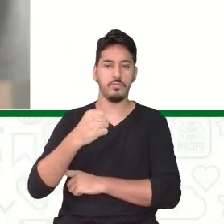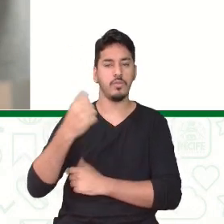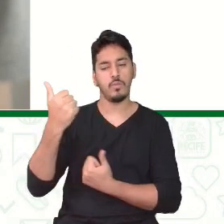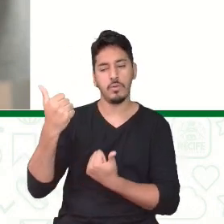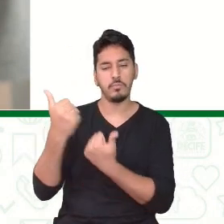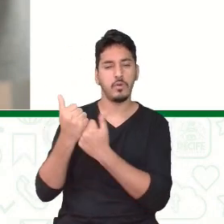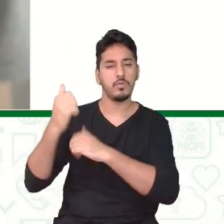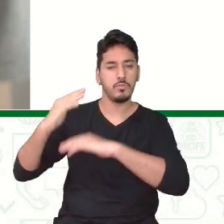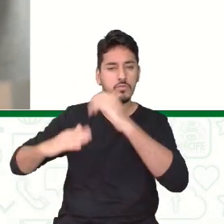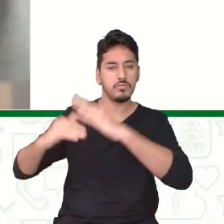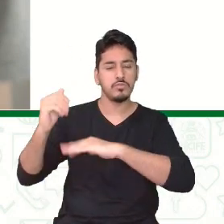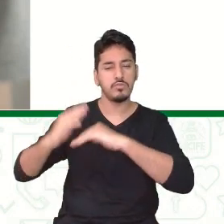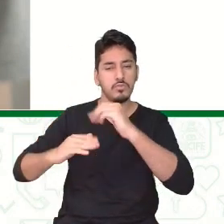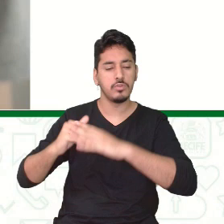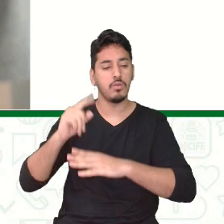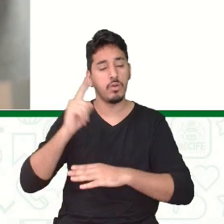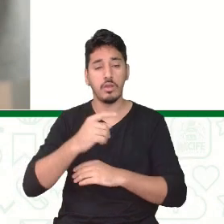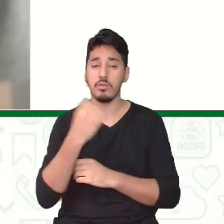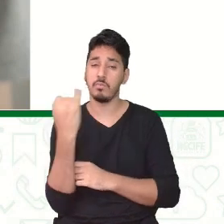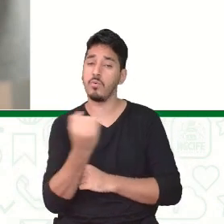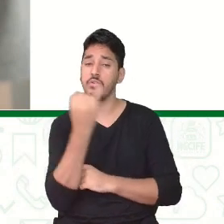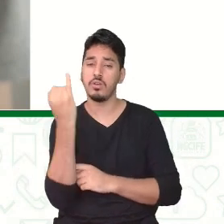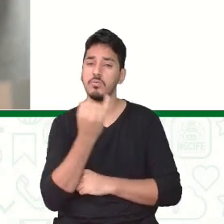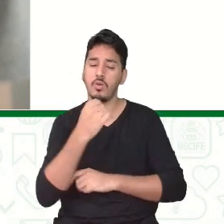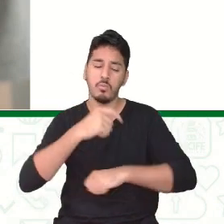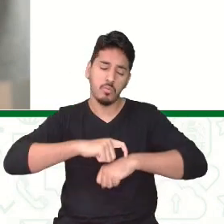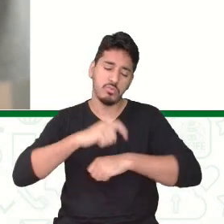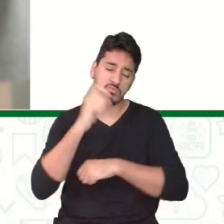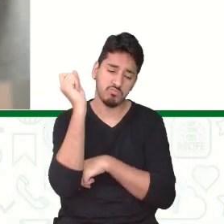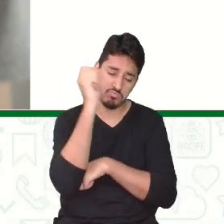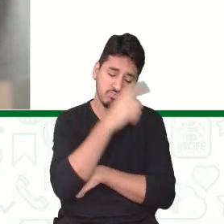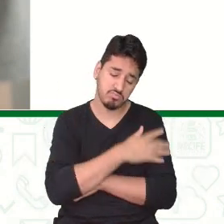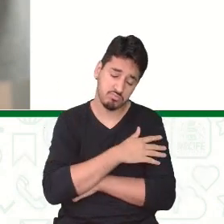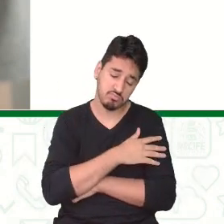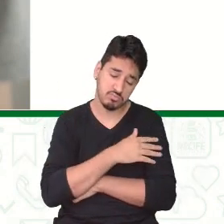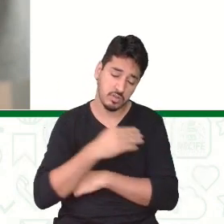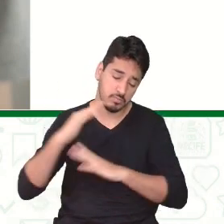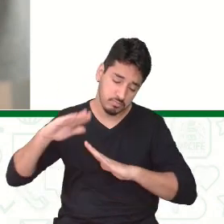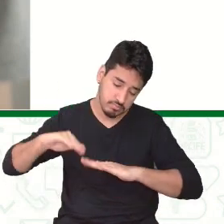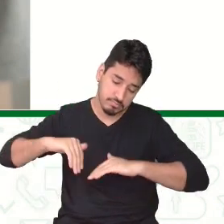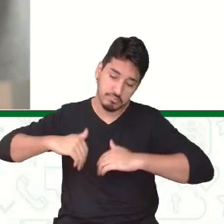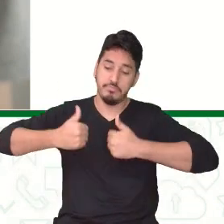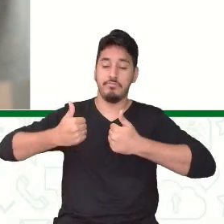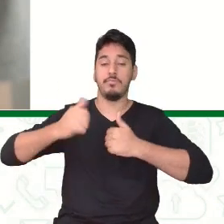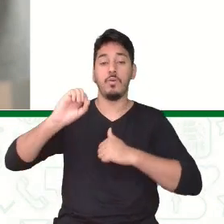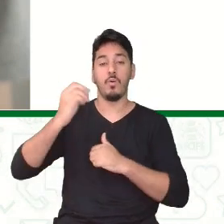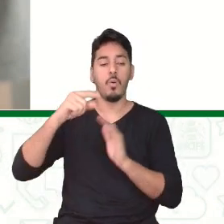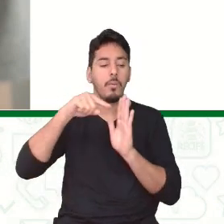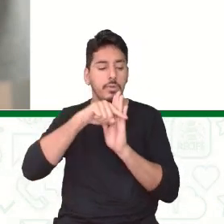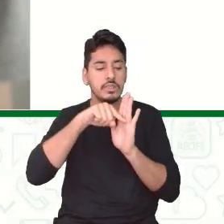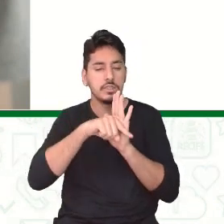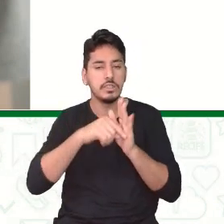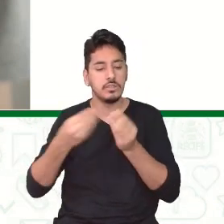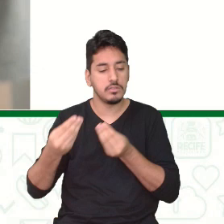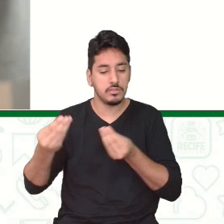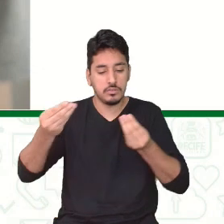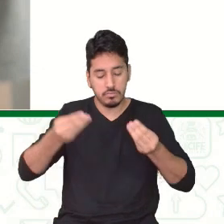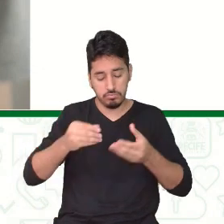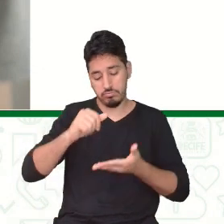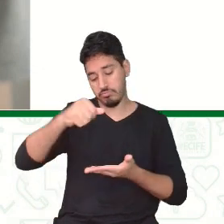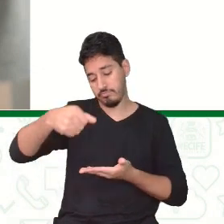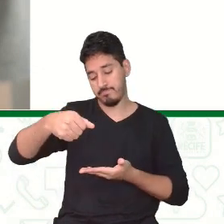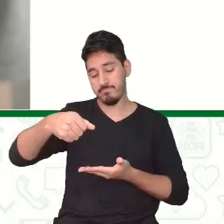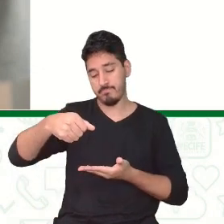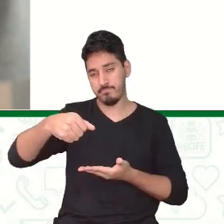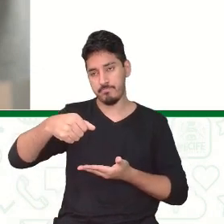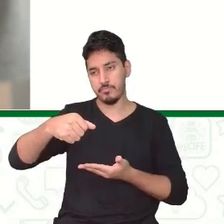ser muito importante para superar uma fase difícil ou receber um diagnóstico correto para um tratamento efetivo. Então, quando vocês